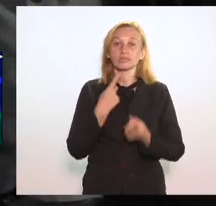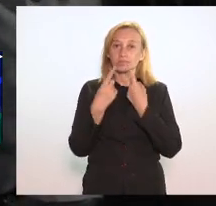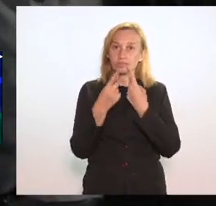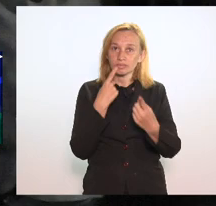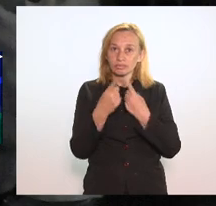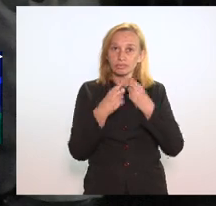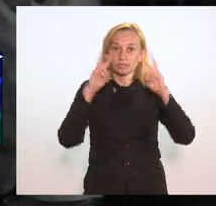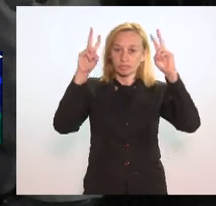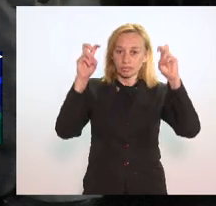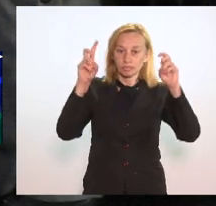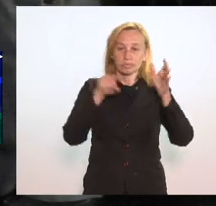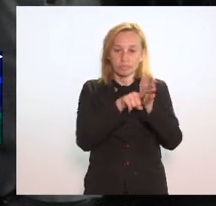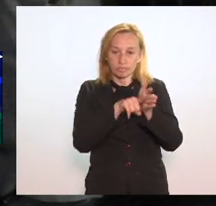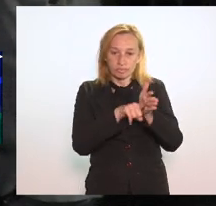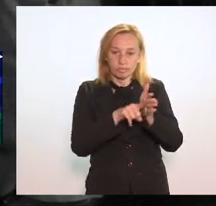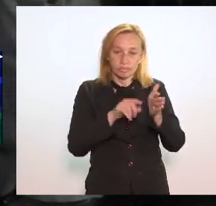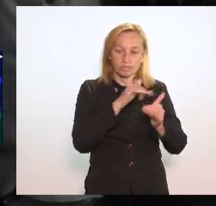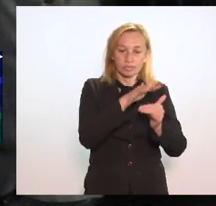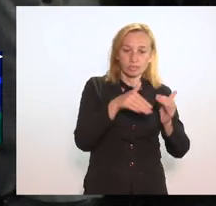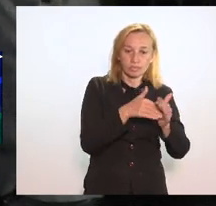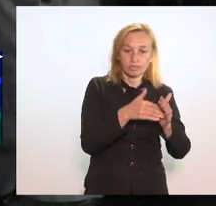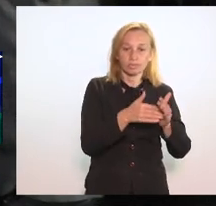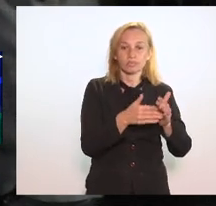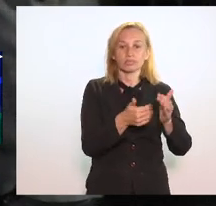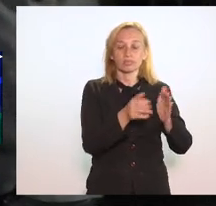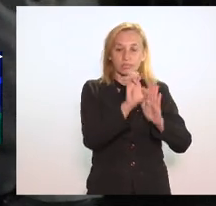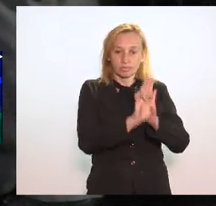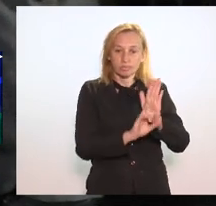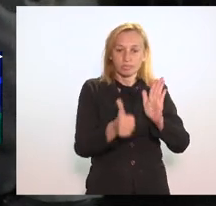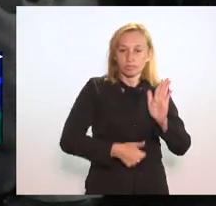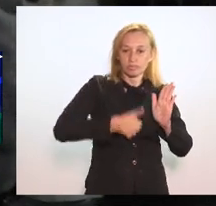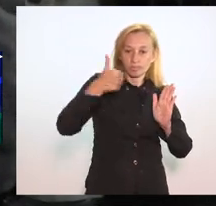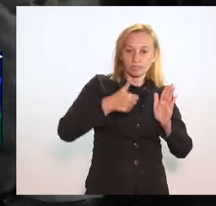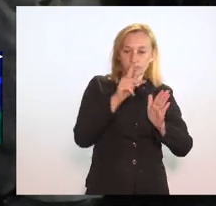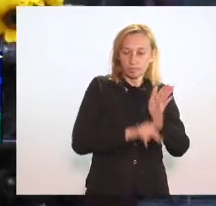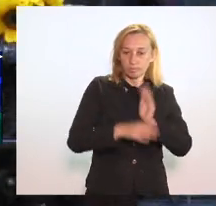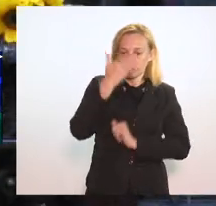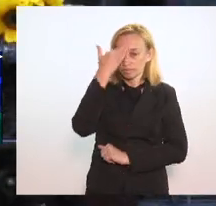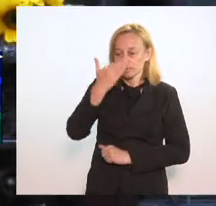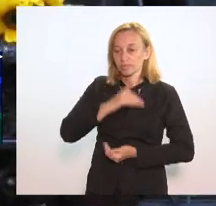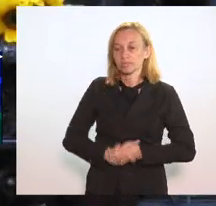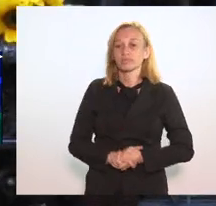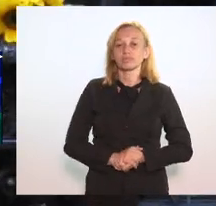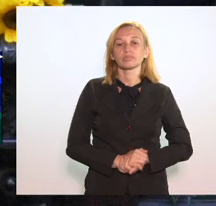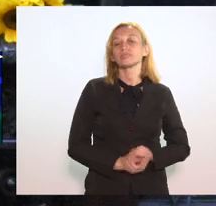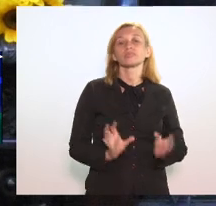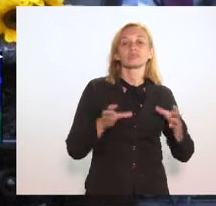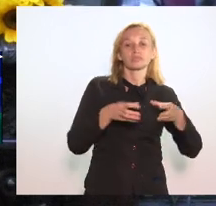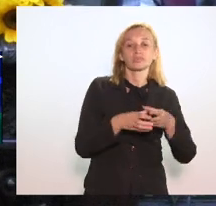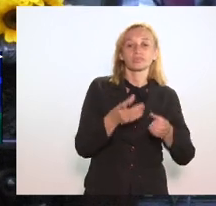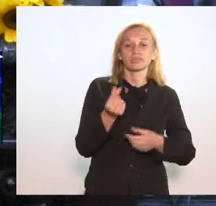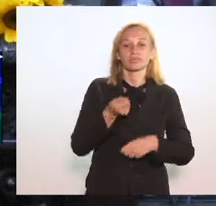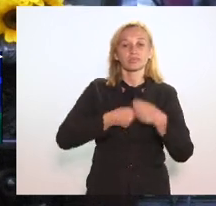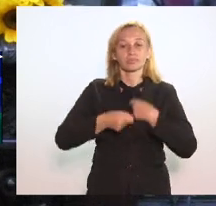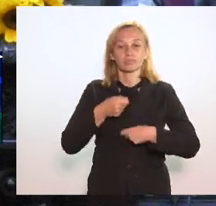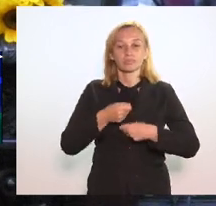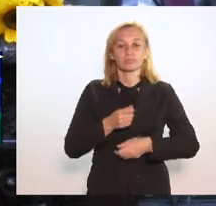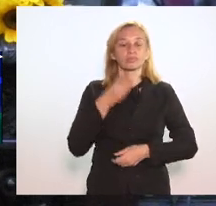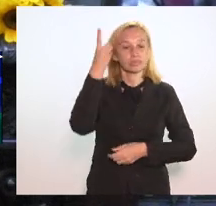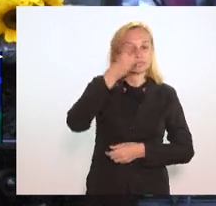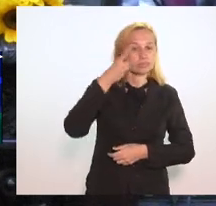debatê-lo e analisar as emendas no sentido de aprimorar o projeto muito obrigado e pela comissão de Economia